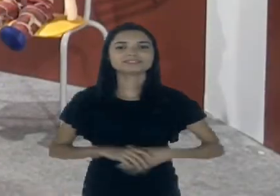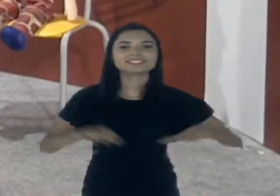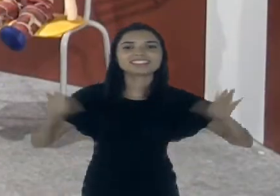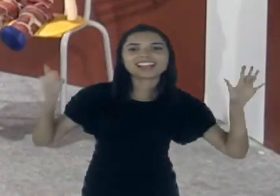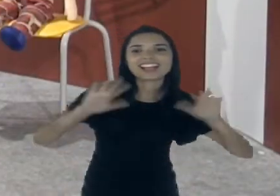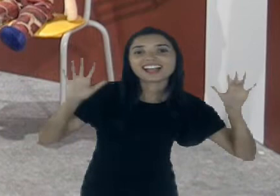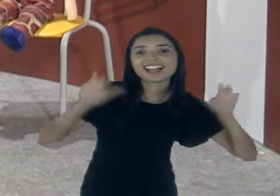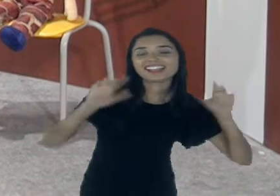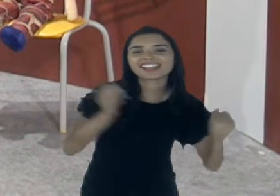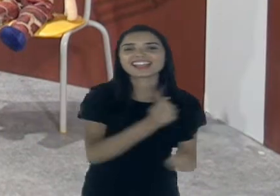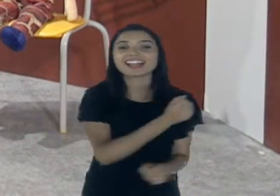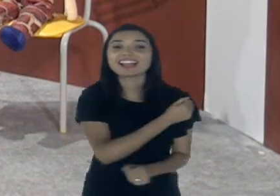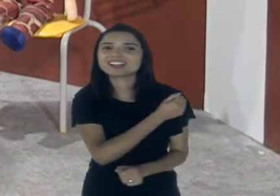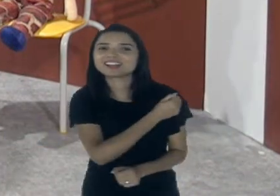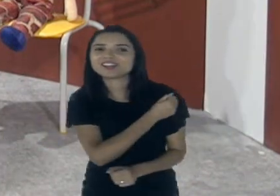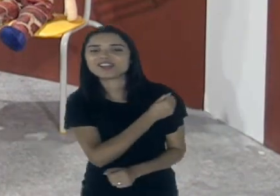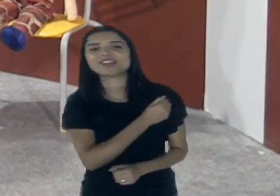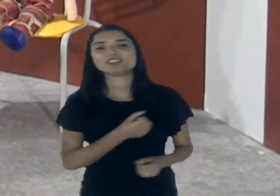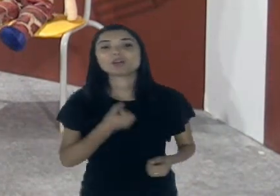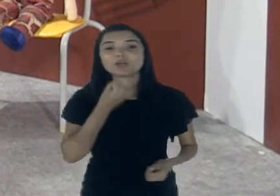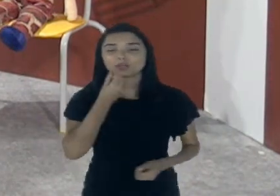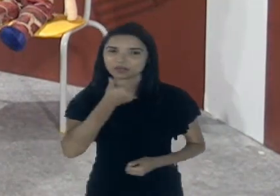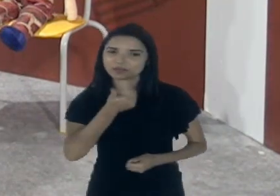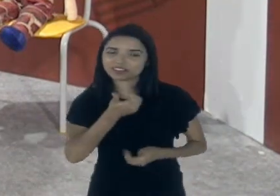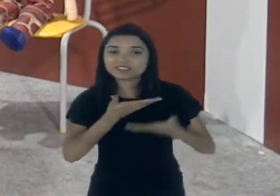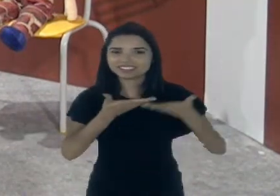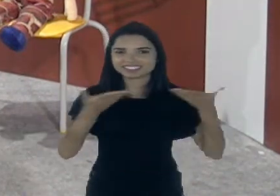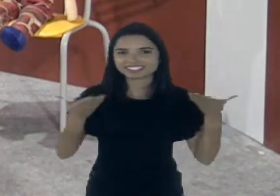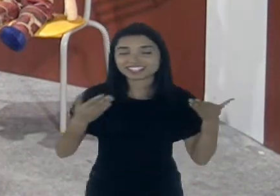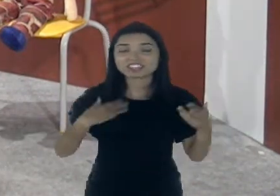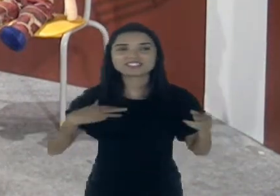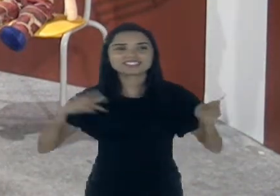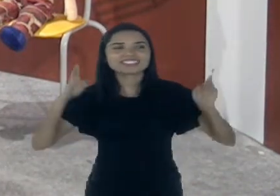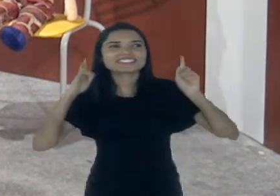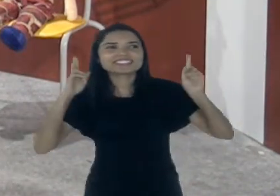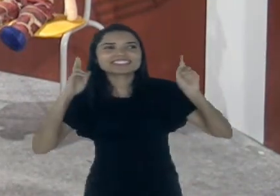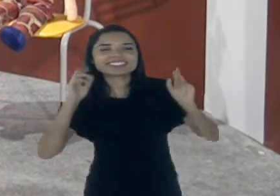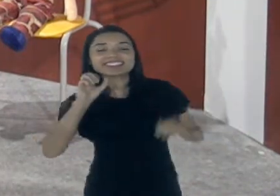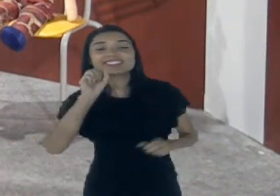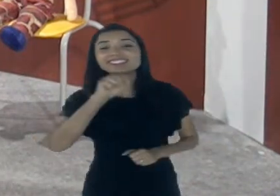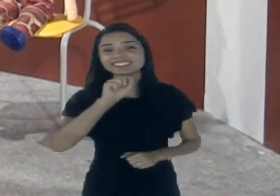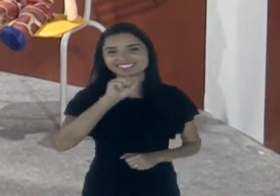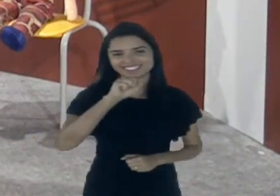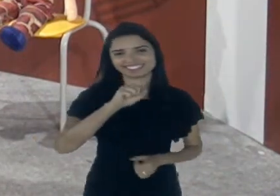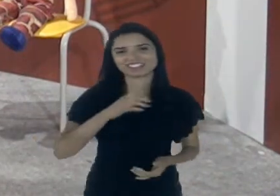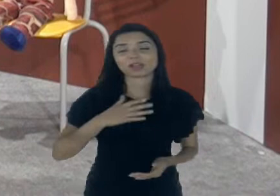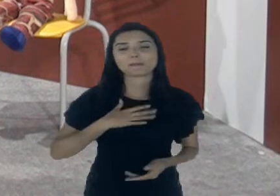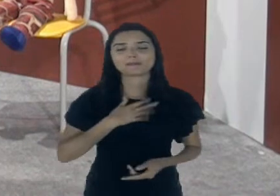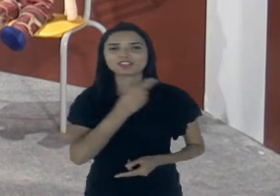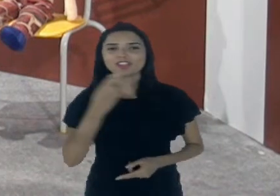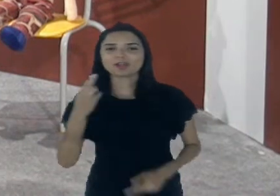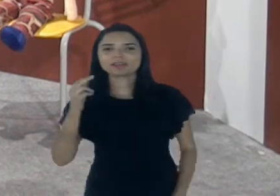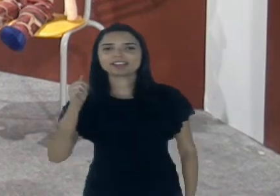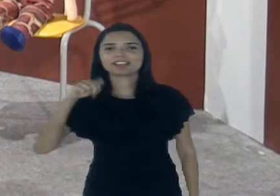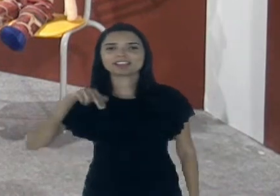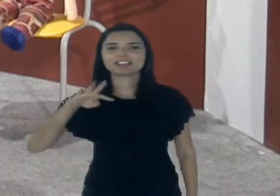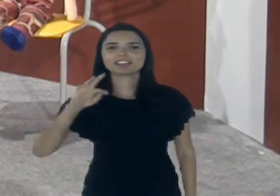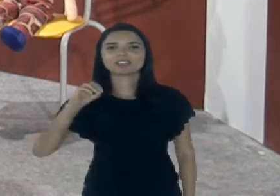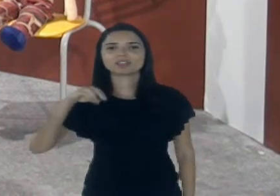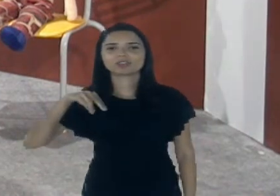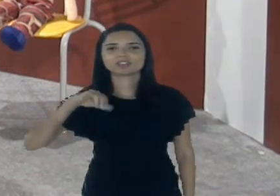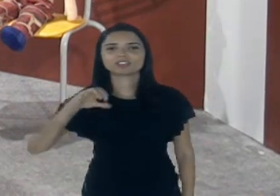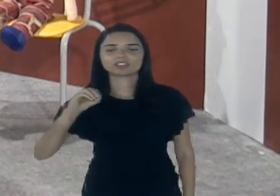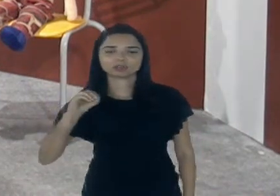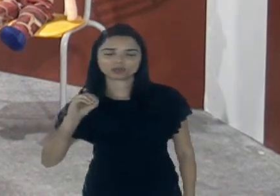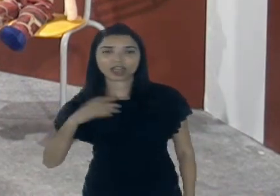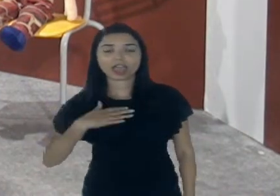Olá, querido aluno, querida aluna, tudo bem com vocês? Espero que sim, na medida do possível. Meu nome é Antônio, sou professor de Educação Física aqui da